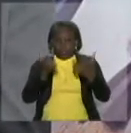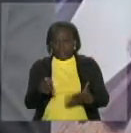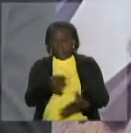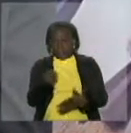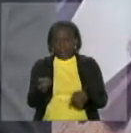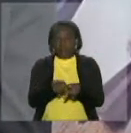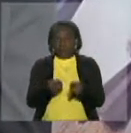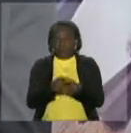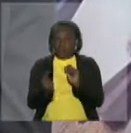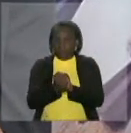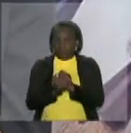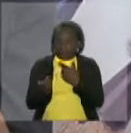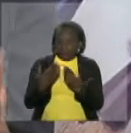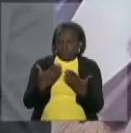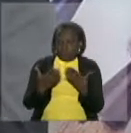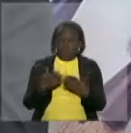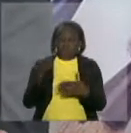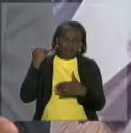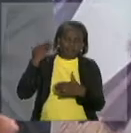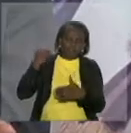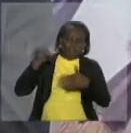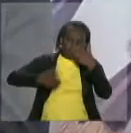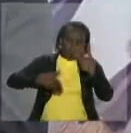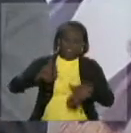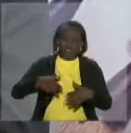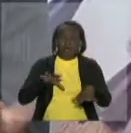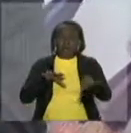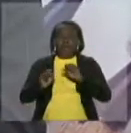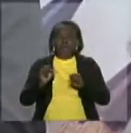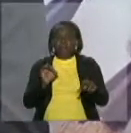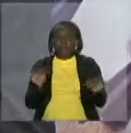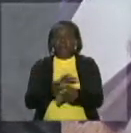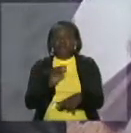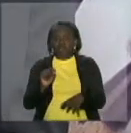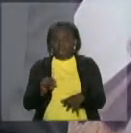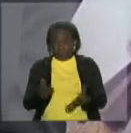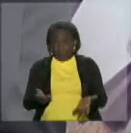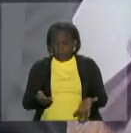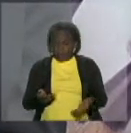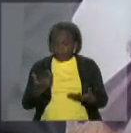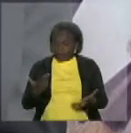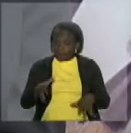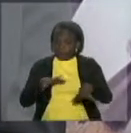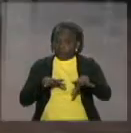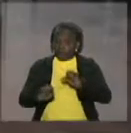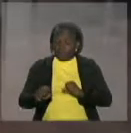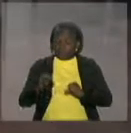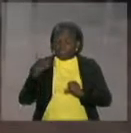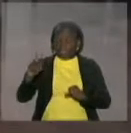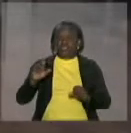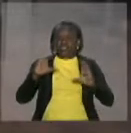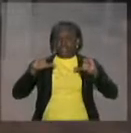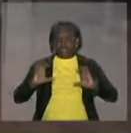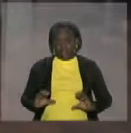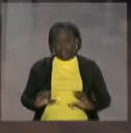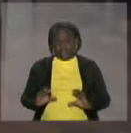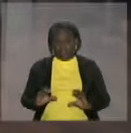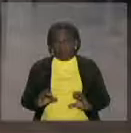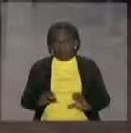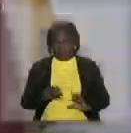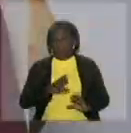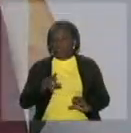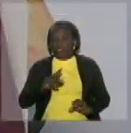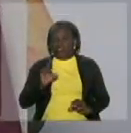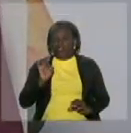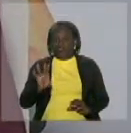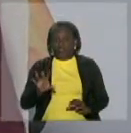discutir isso com vocês, porque a gente vem falando isso nos outros programas. Que formação plena é essa? Pois é a formação para a cidadania